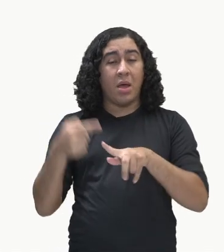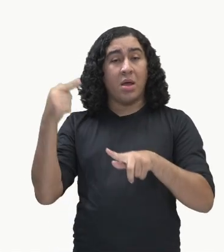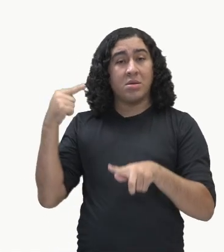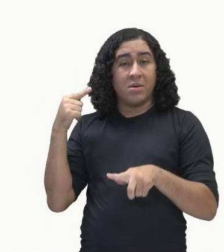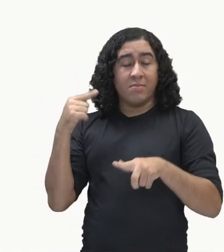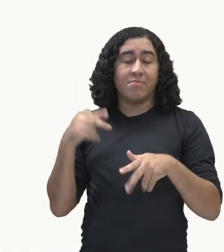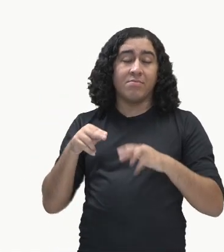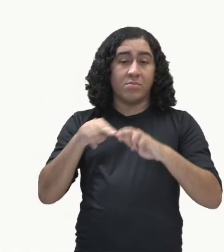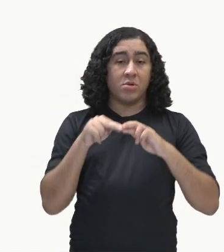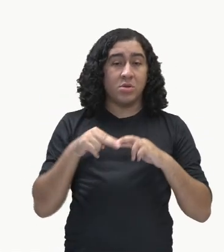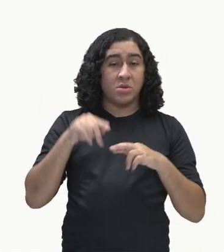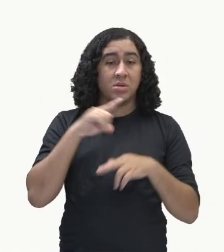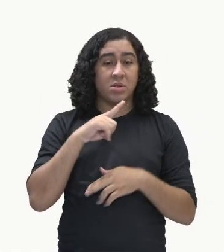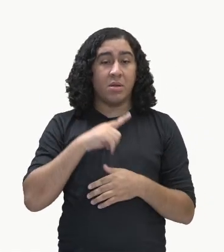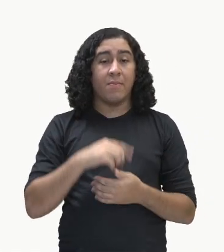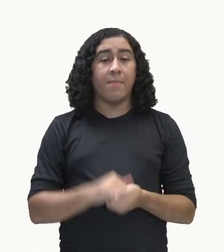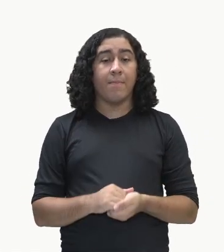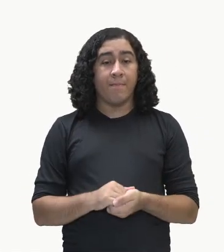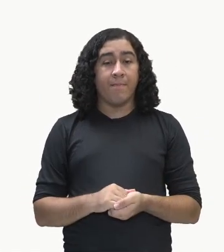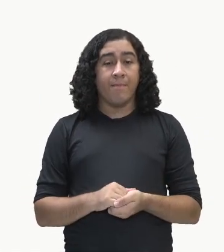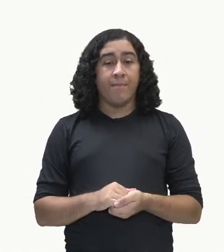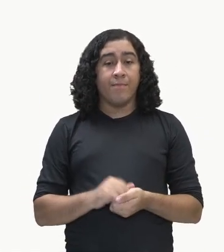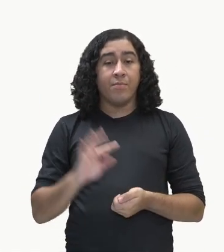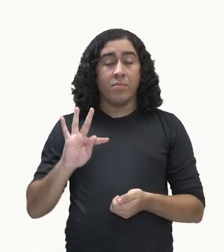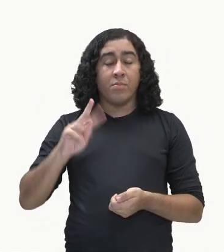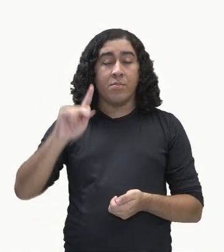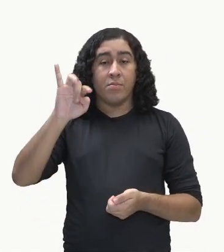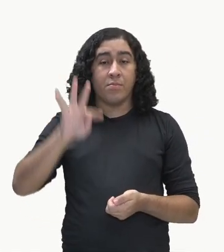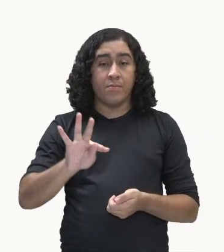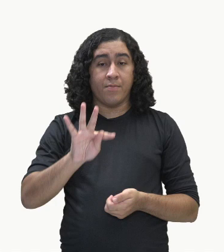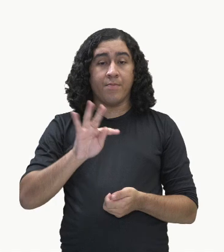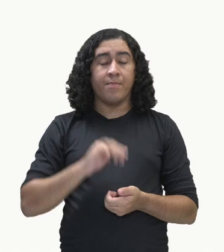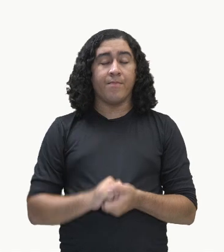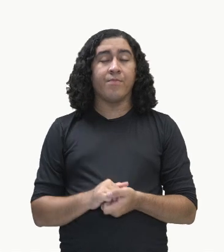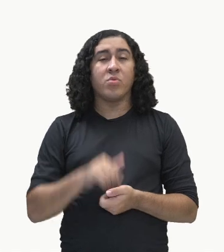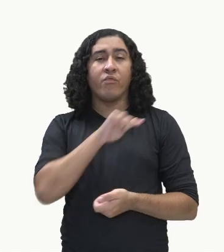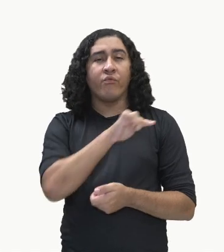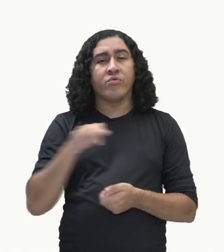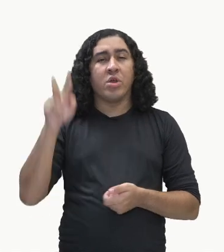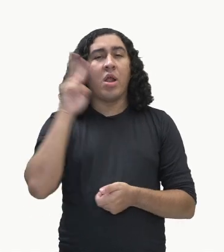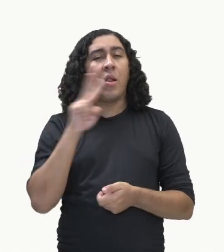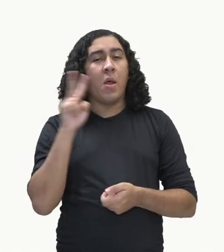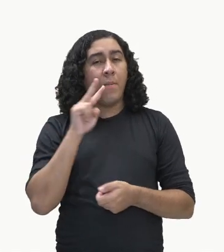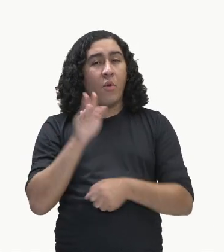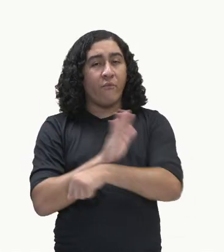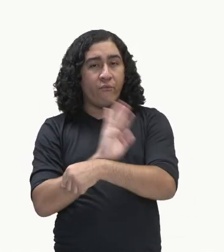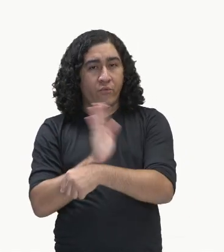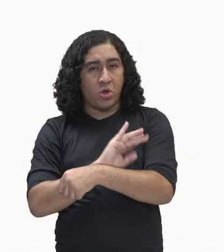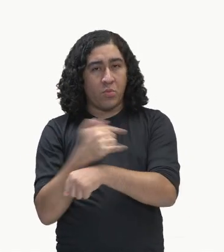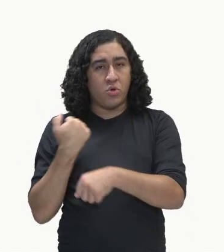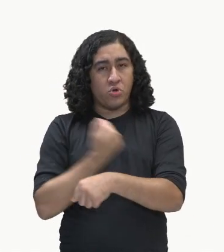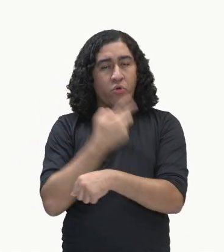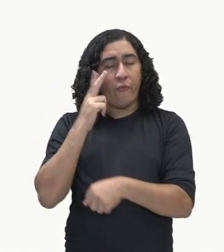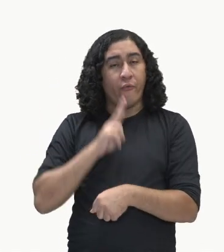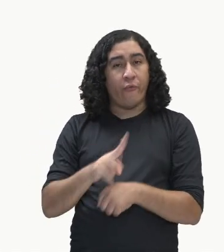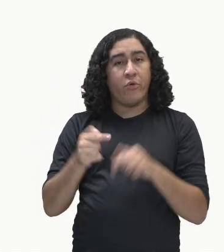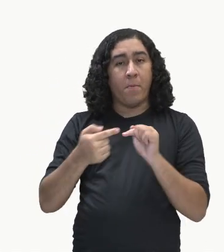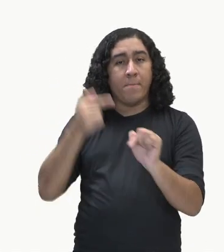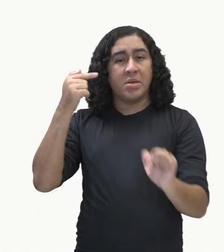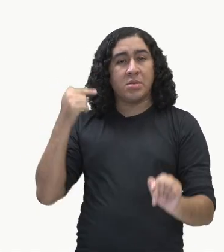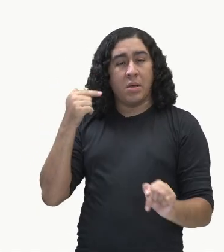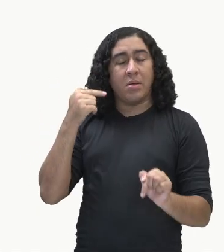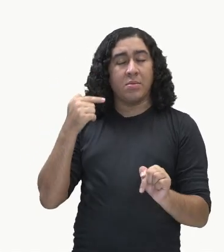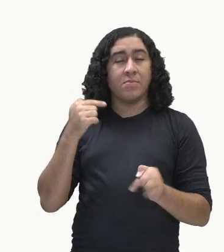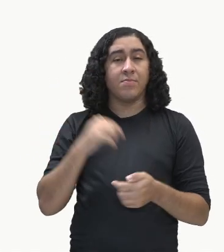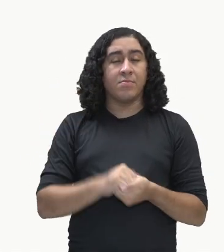o that aqui. Remember that movie we watched last week? Você lembra, né? Do you remember? Você lembra daquele filme que nós assistimos